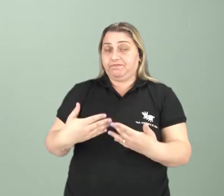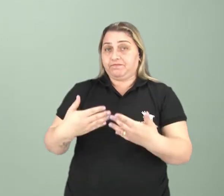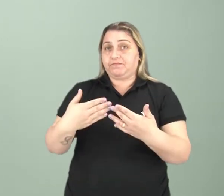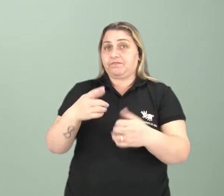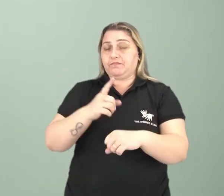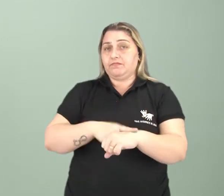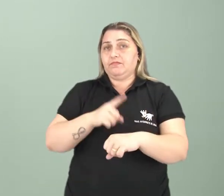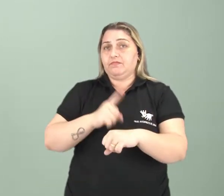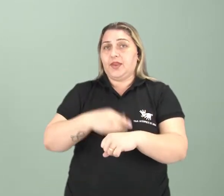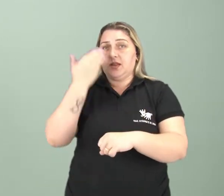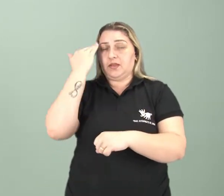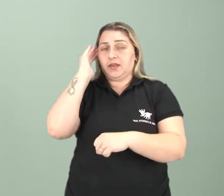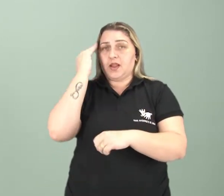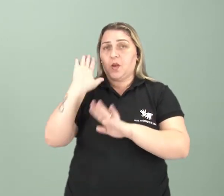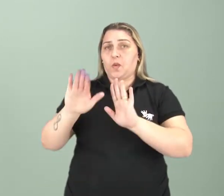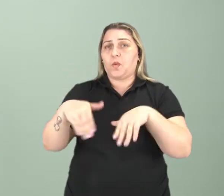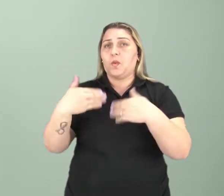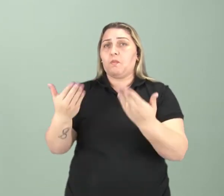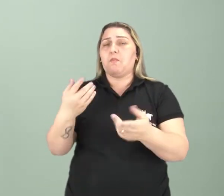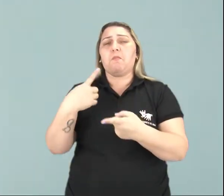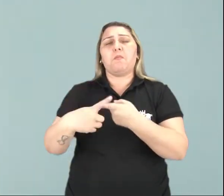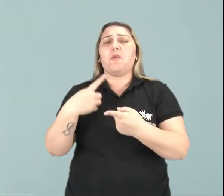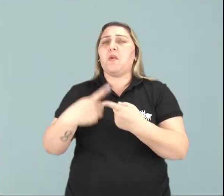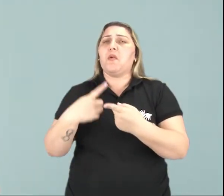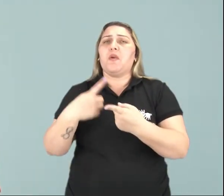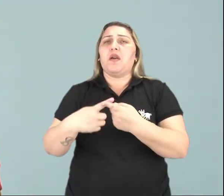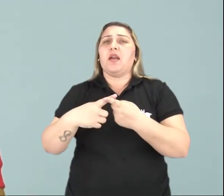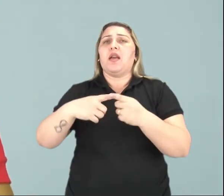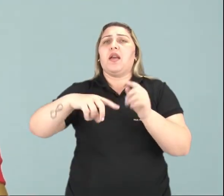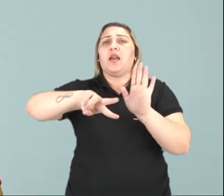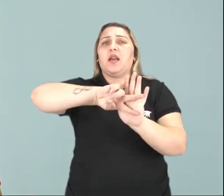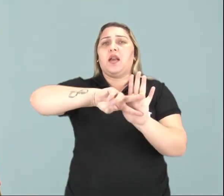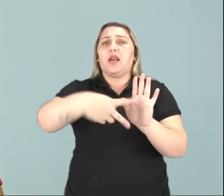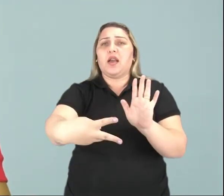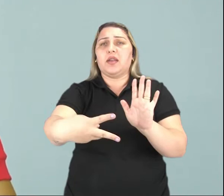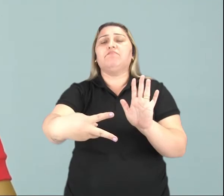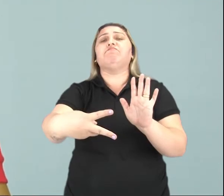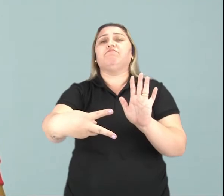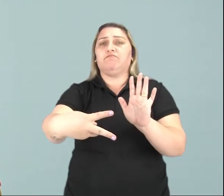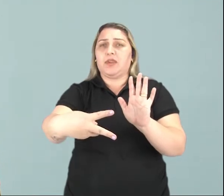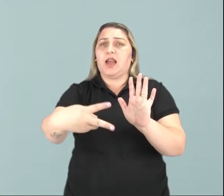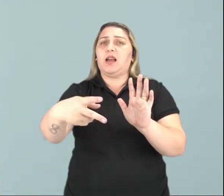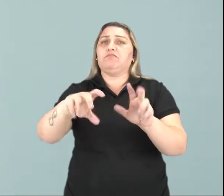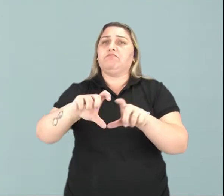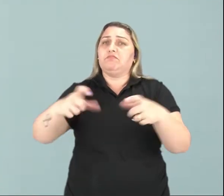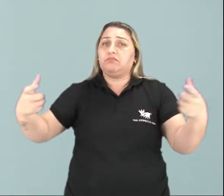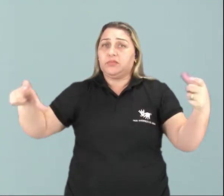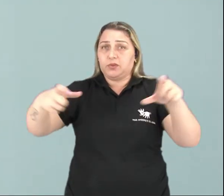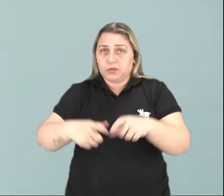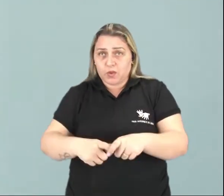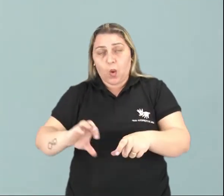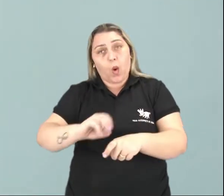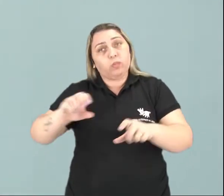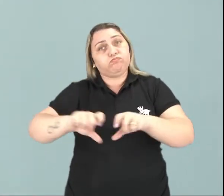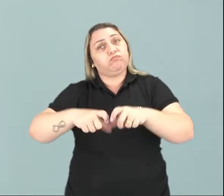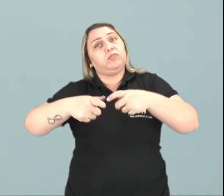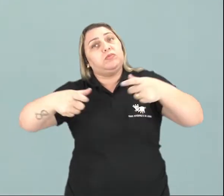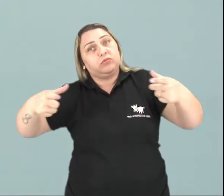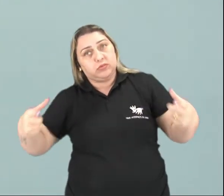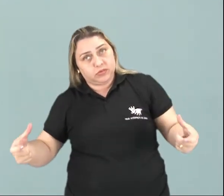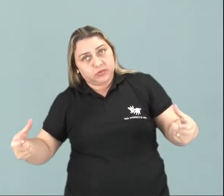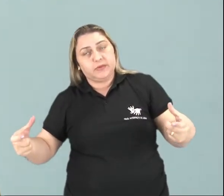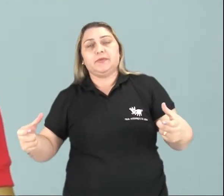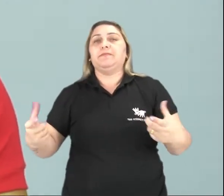do seu tempo a compreender quais são as causas e as consequências de por que a humanidade, por que a sua população, em termos numéricos,